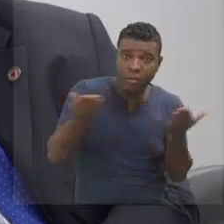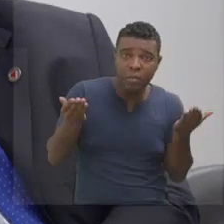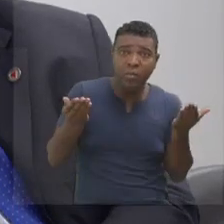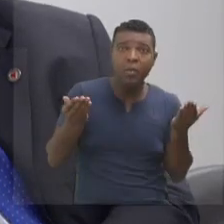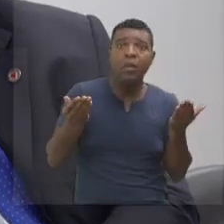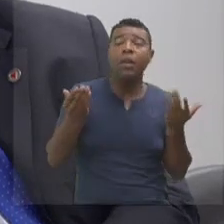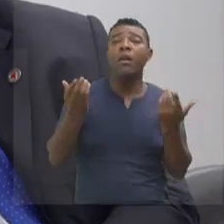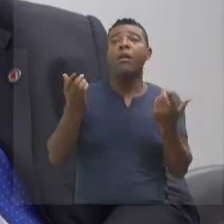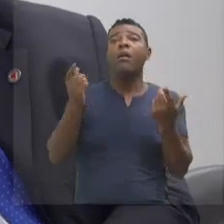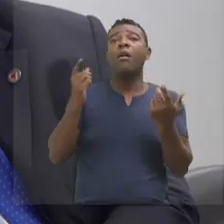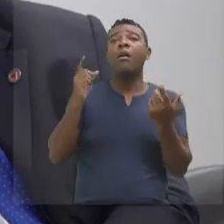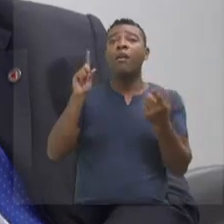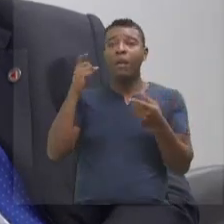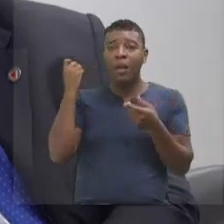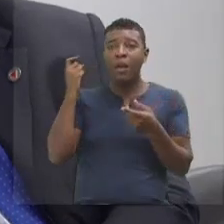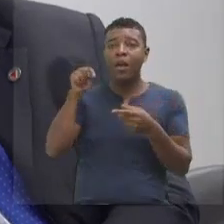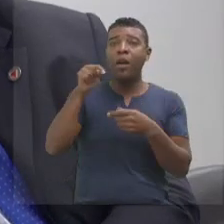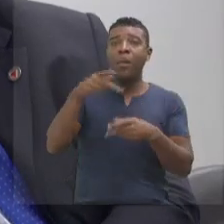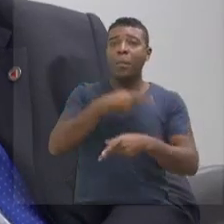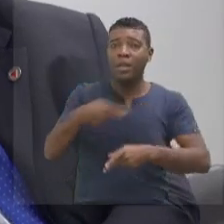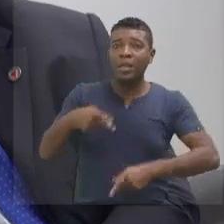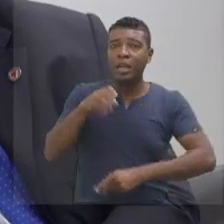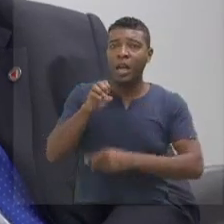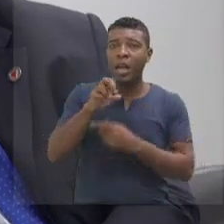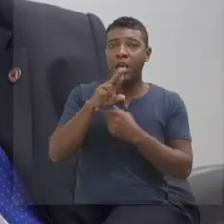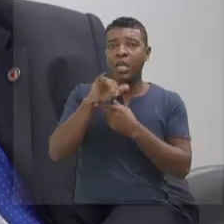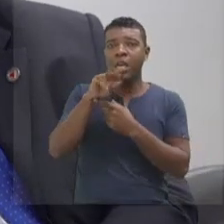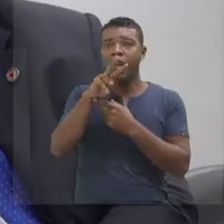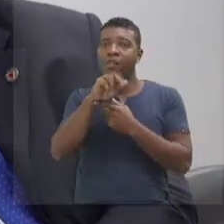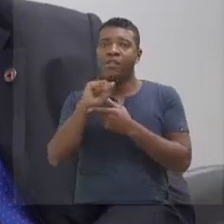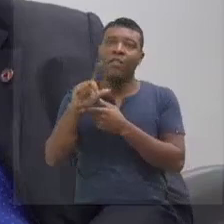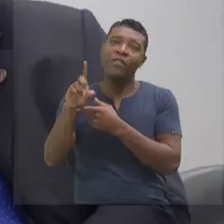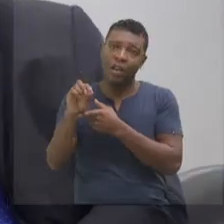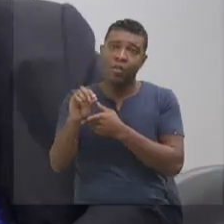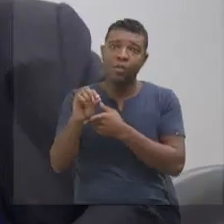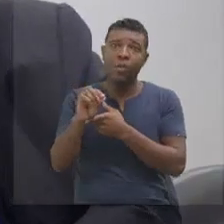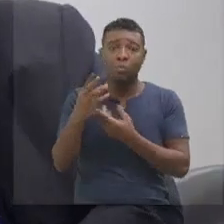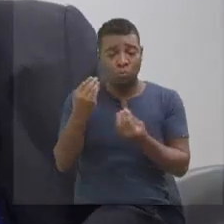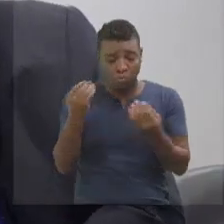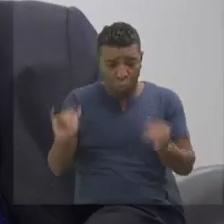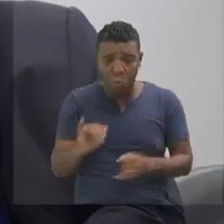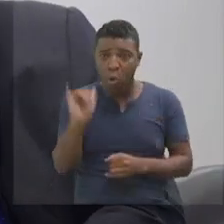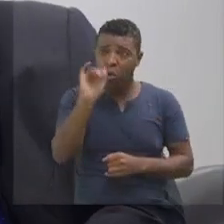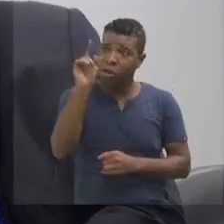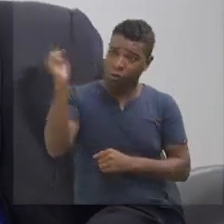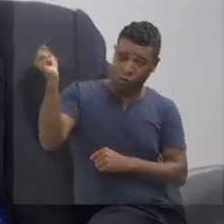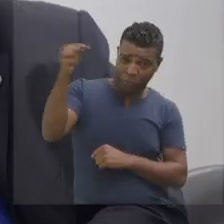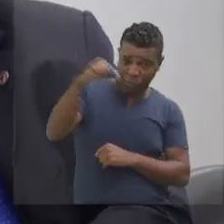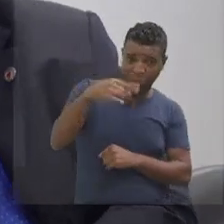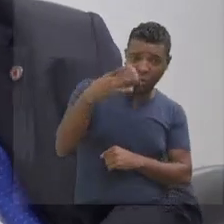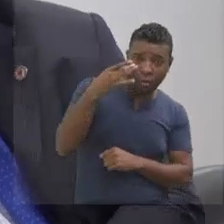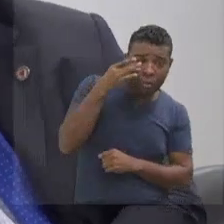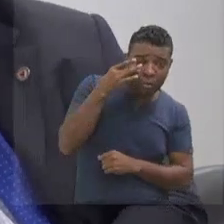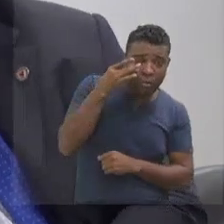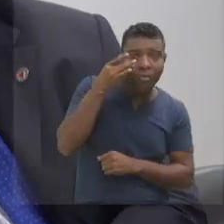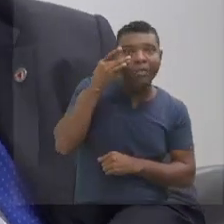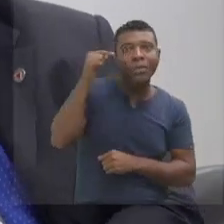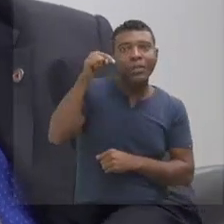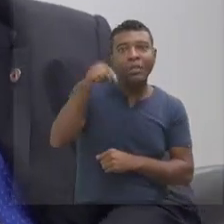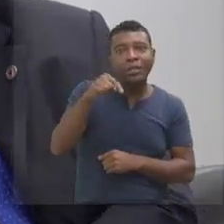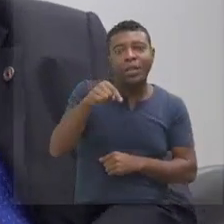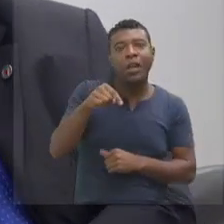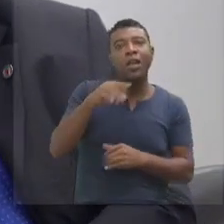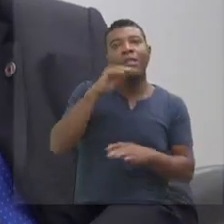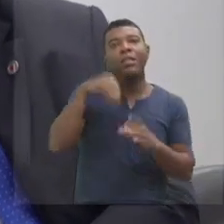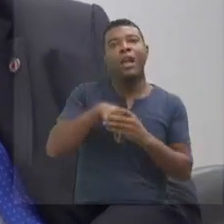Edvaldo muito importante a presença dos Senhores nesta sessão do